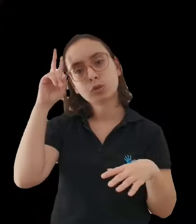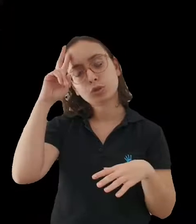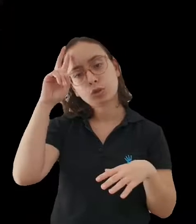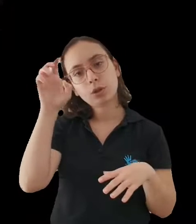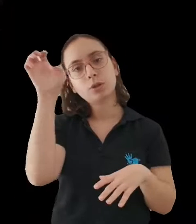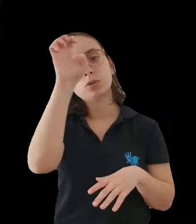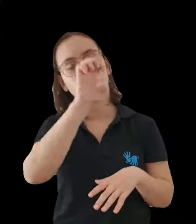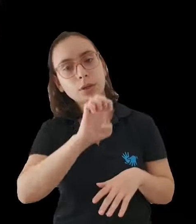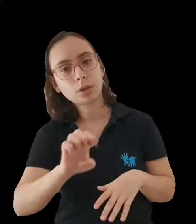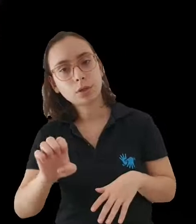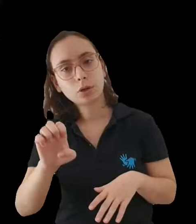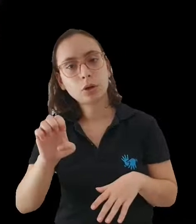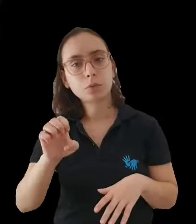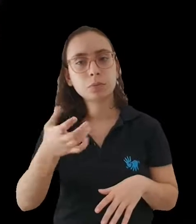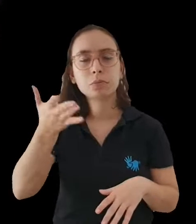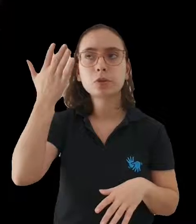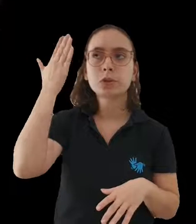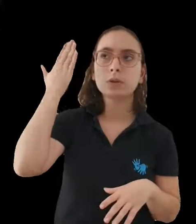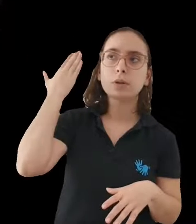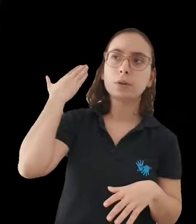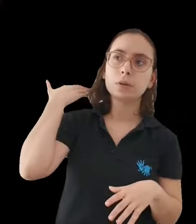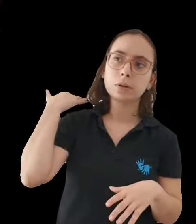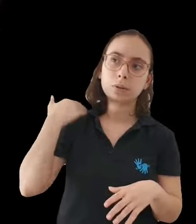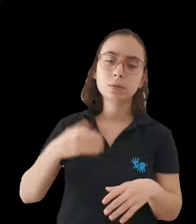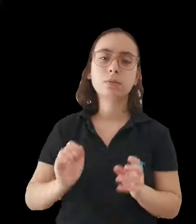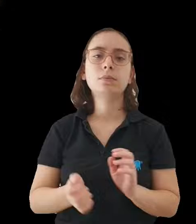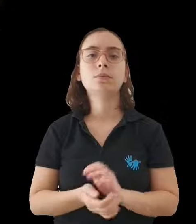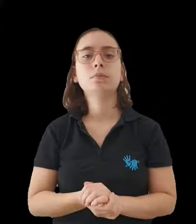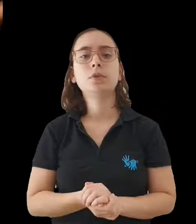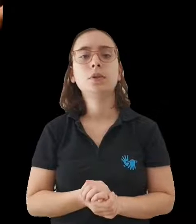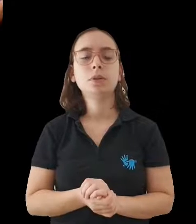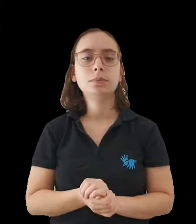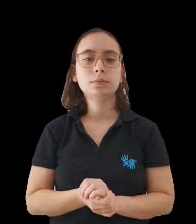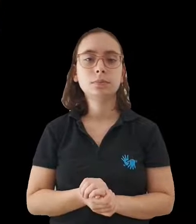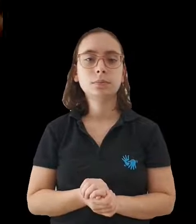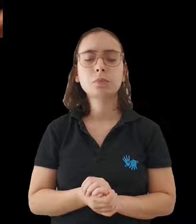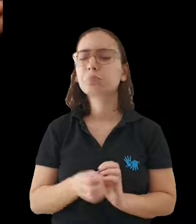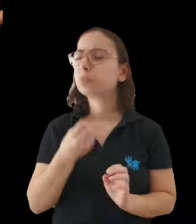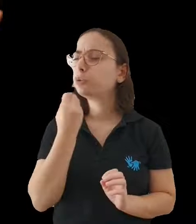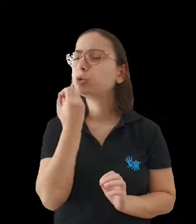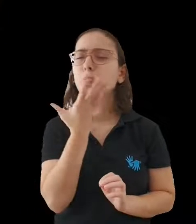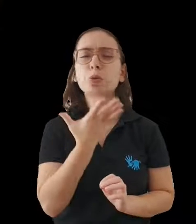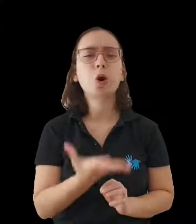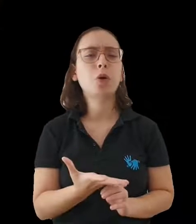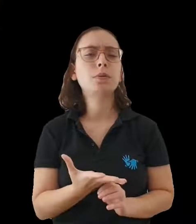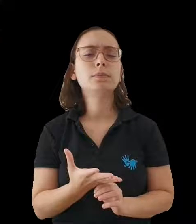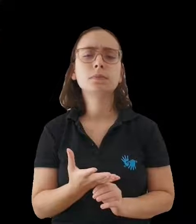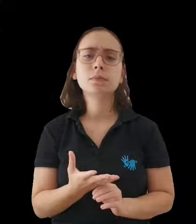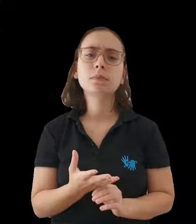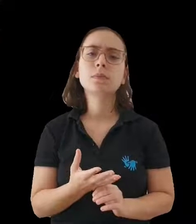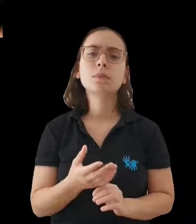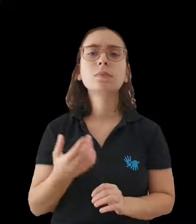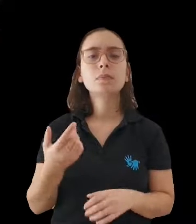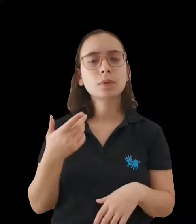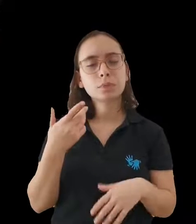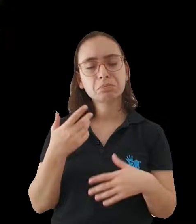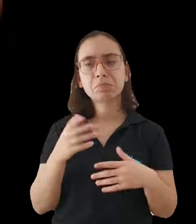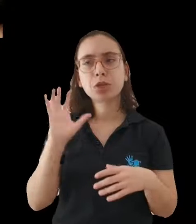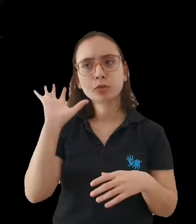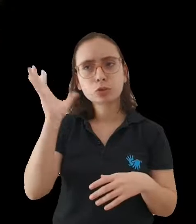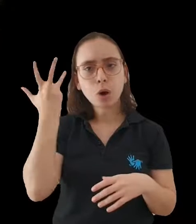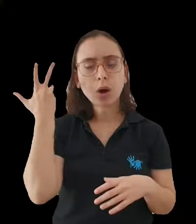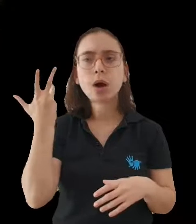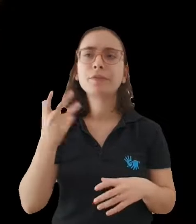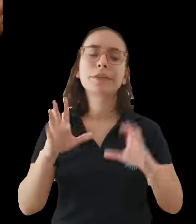vieram lá, Irmãos Grimm, Conto de Fada, é ótimo, super resolve, porque tem castelo, tem